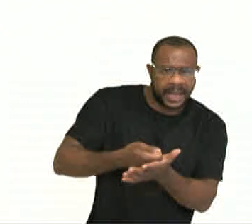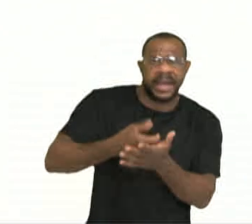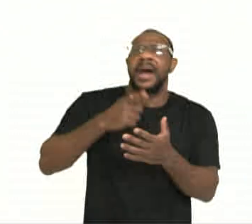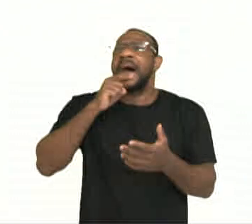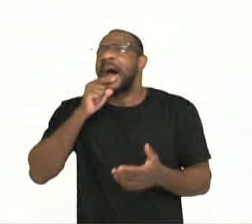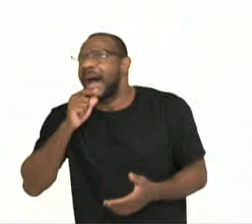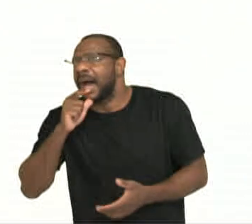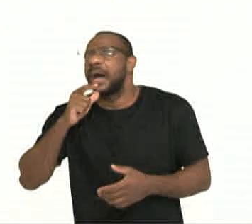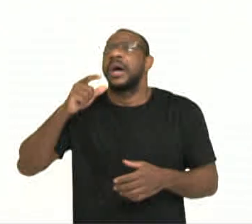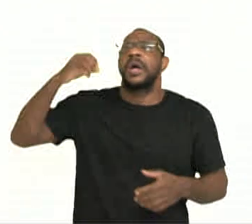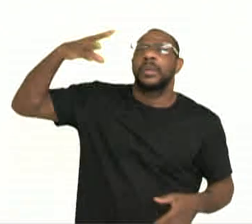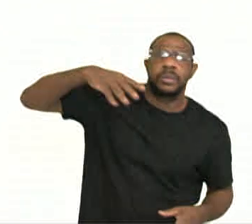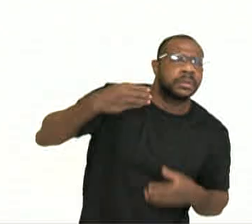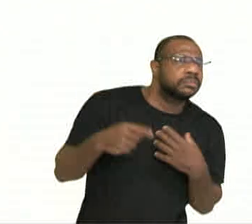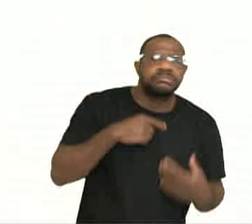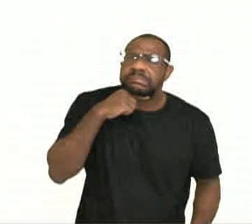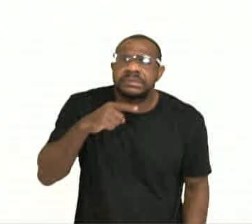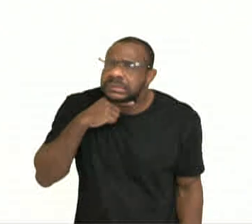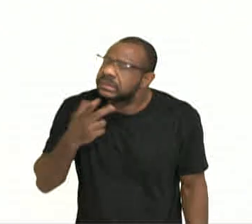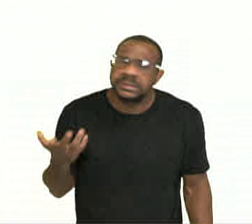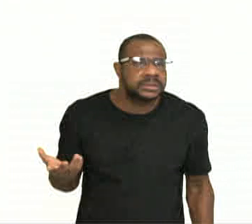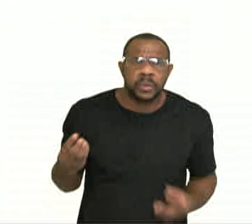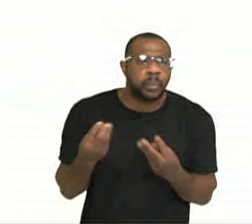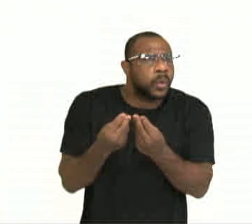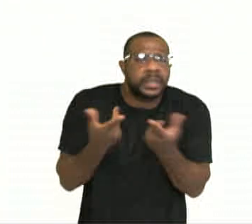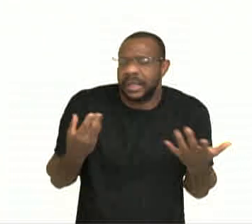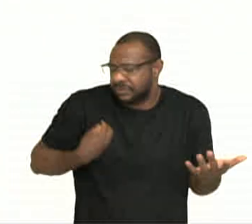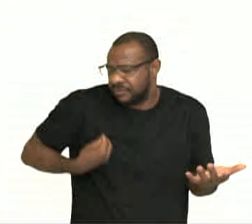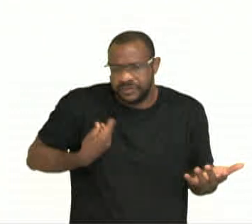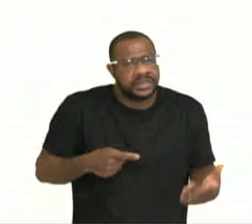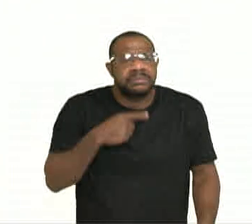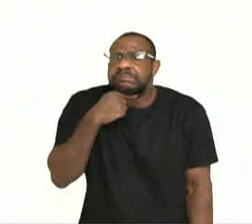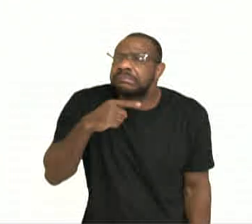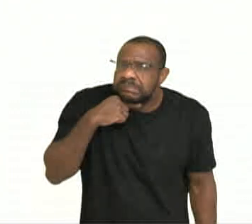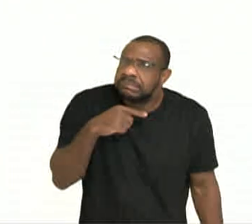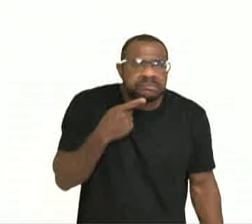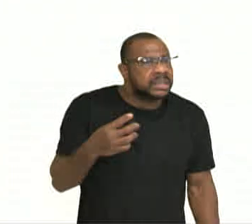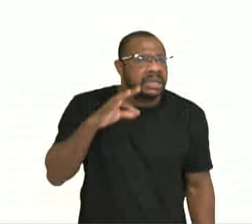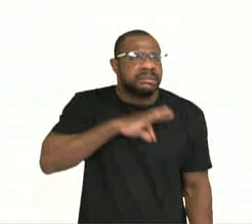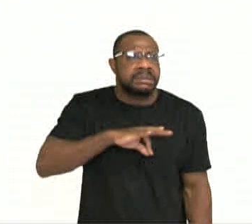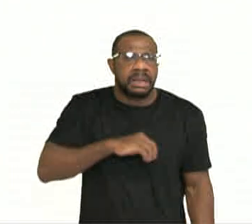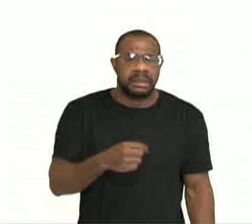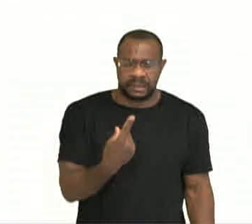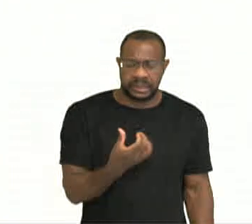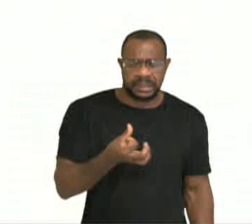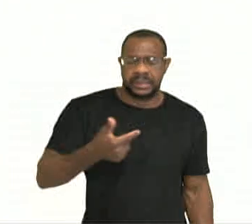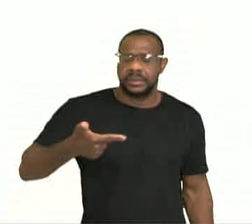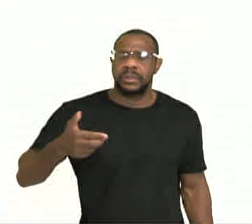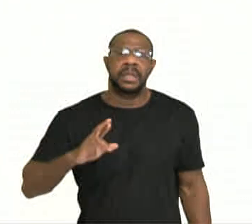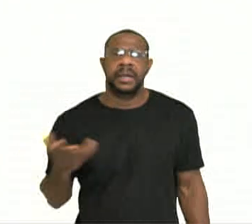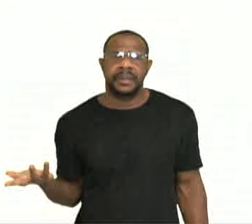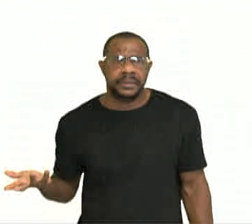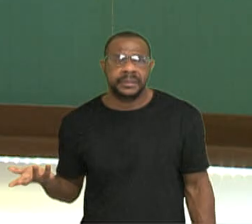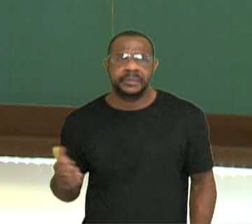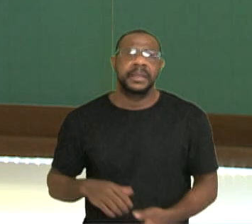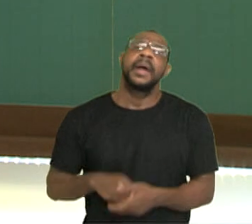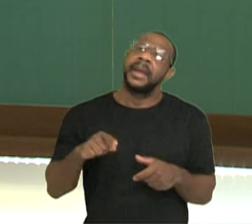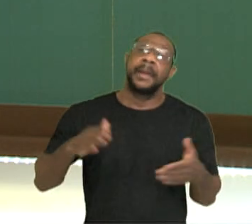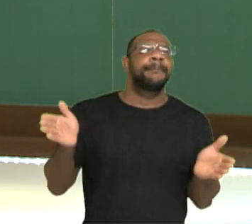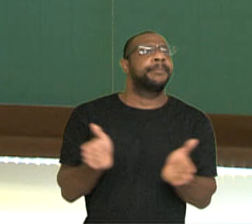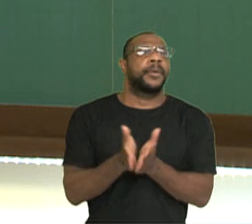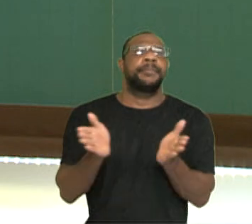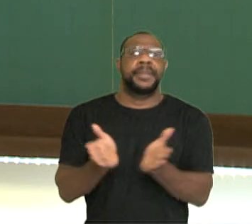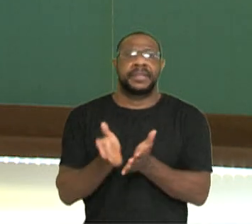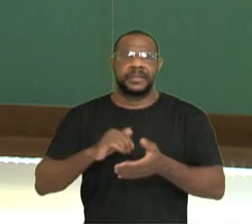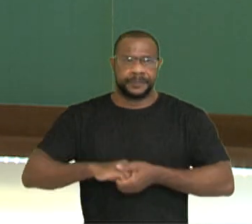qualidade. Não há condições de manter qualidade com uma renda per capita nesse valor. Então aí vem essa classificação de extrema pobreza. E